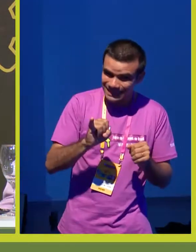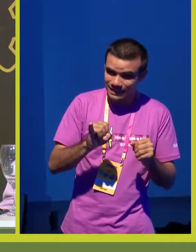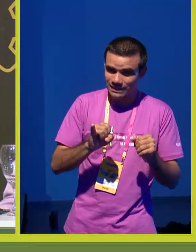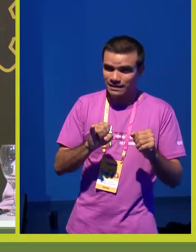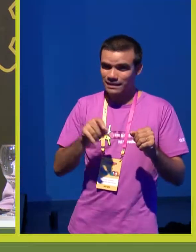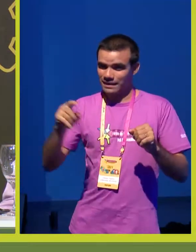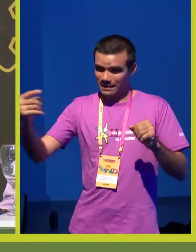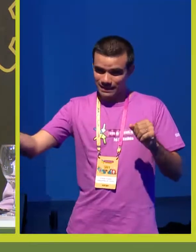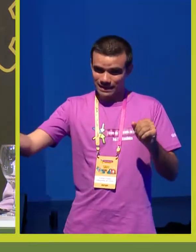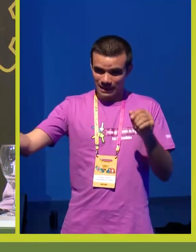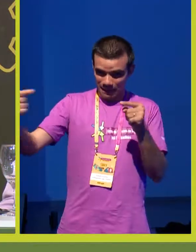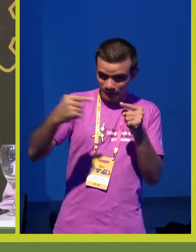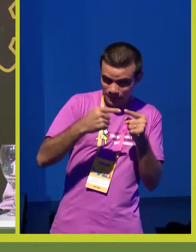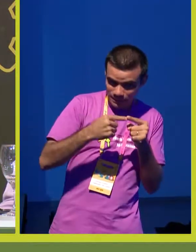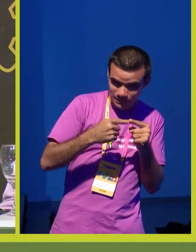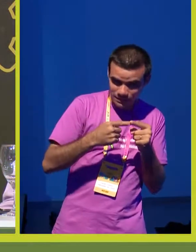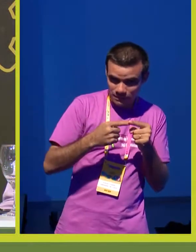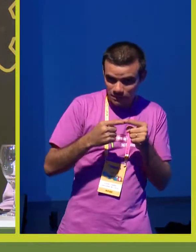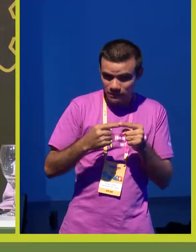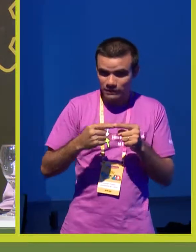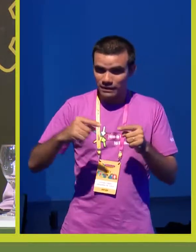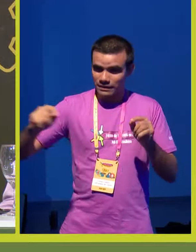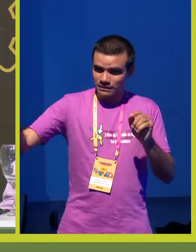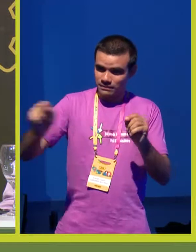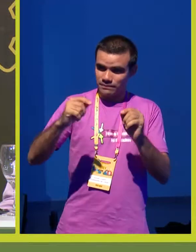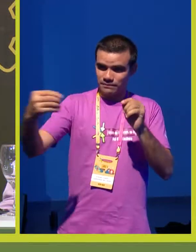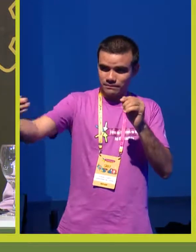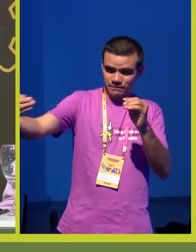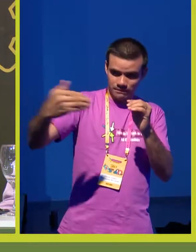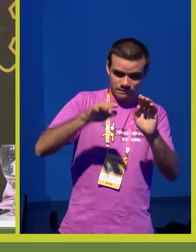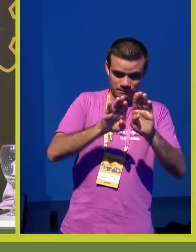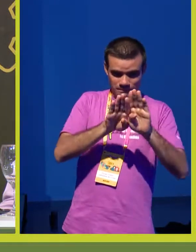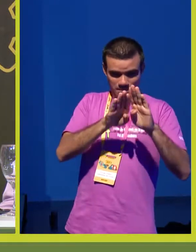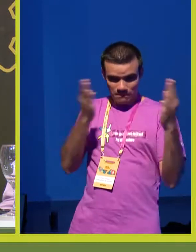excepcional inserido, isso não vai ser aberto e a comunidade técnica,